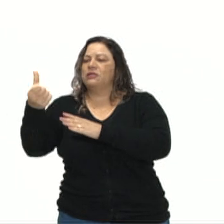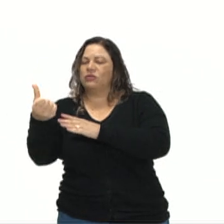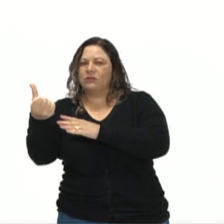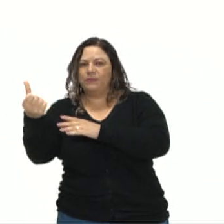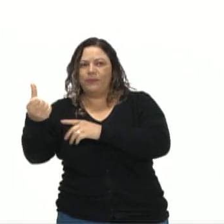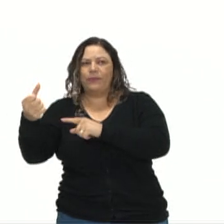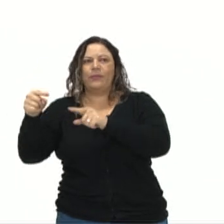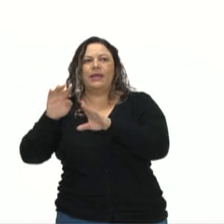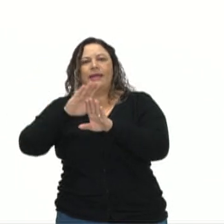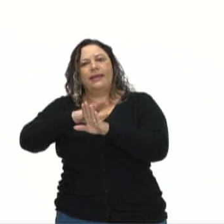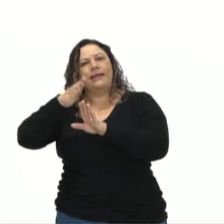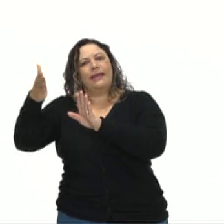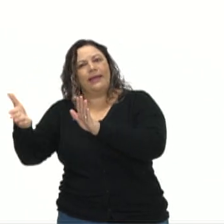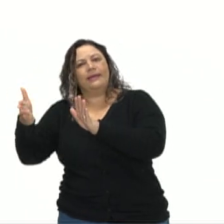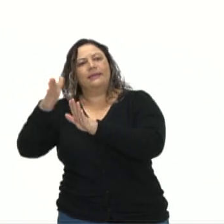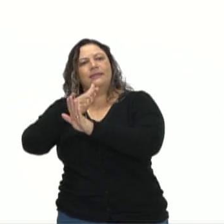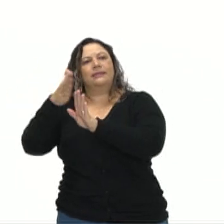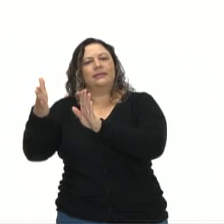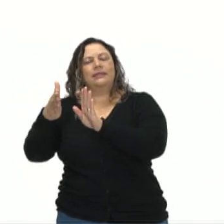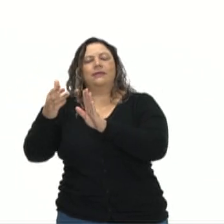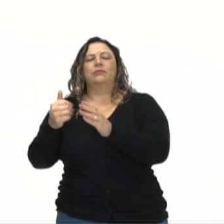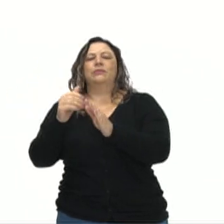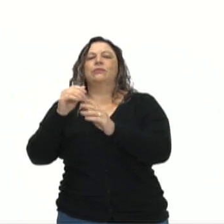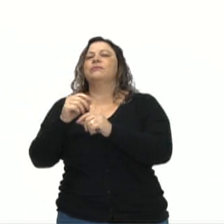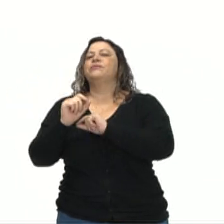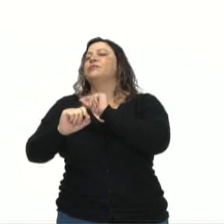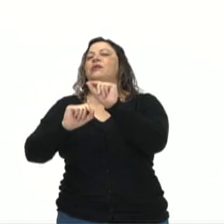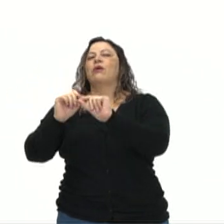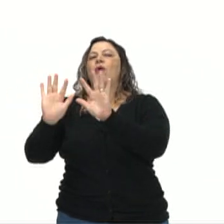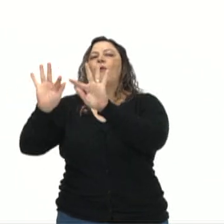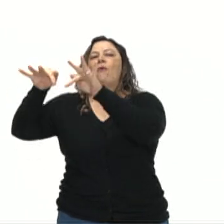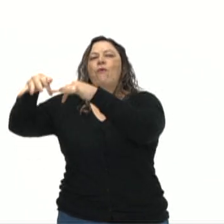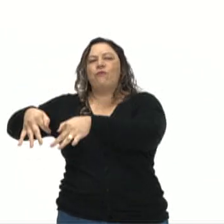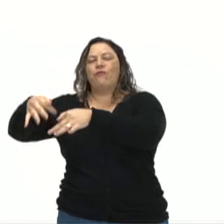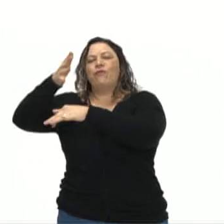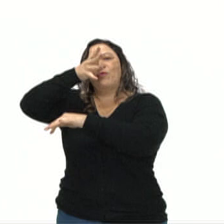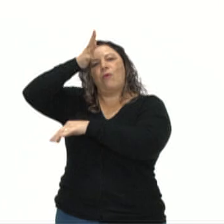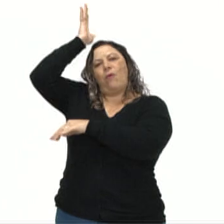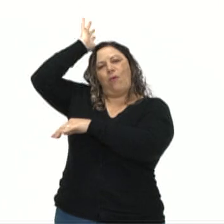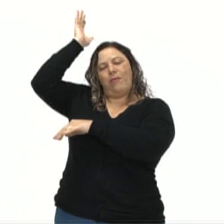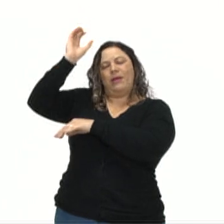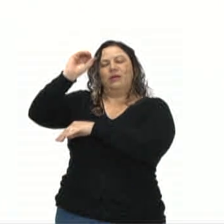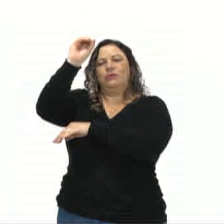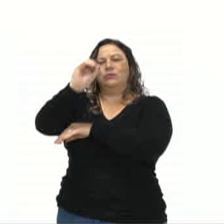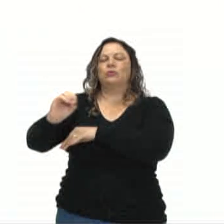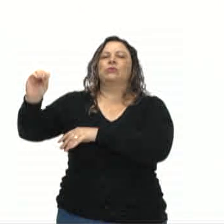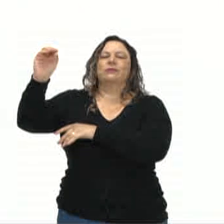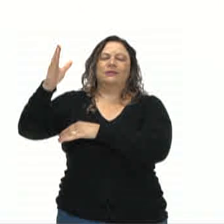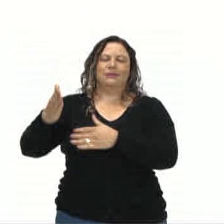476, depois de Cristo, né, o fim do Império Romano do Ocidente, tá bom?